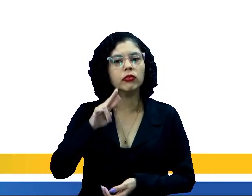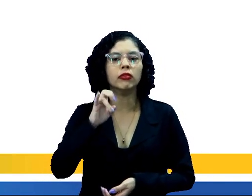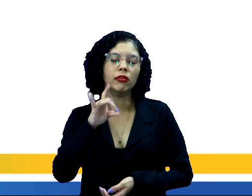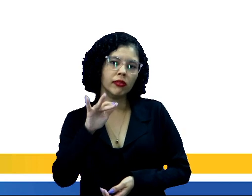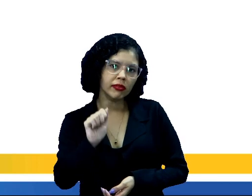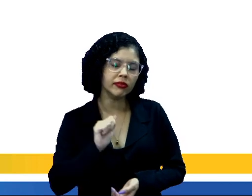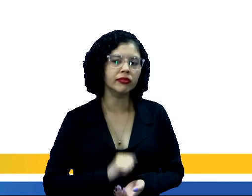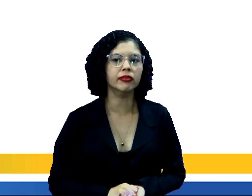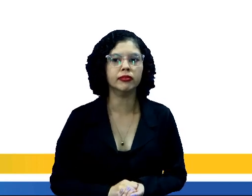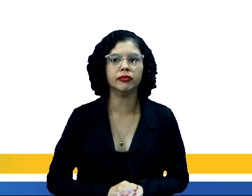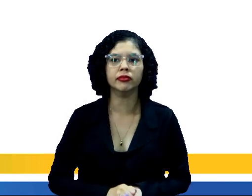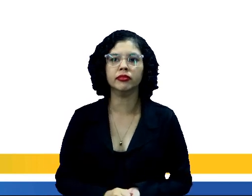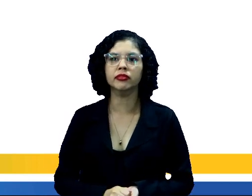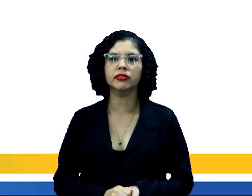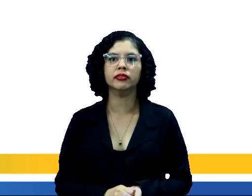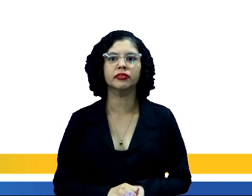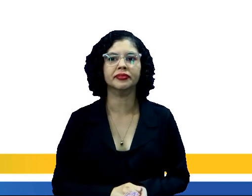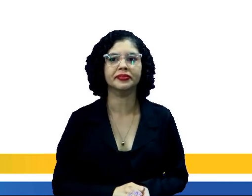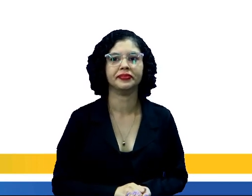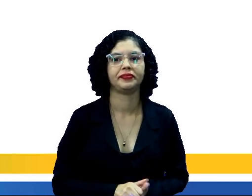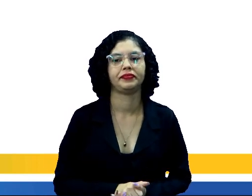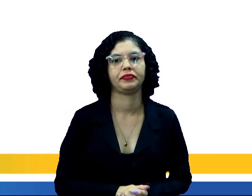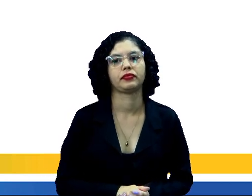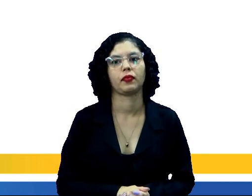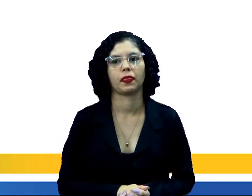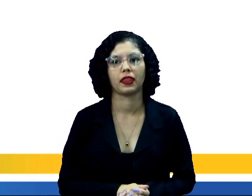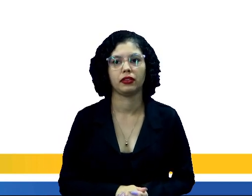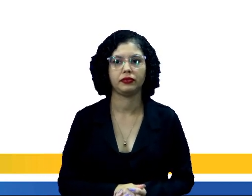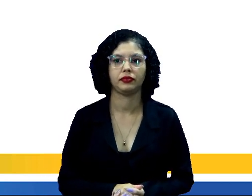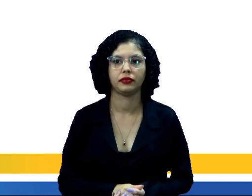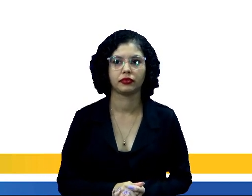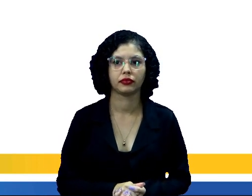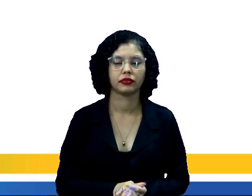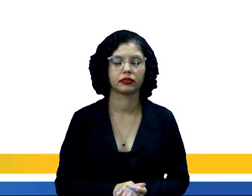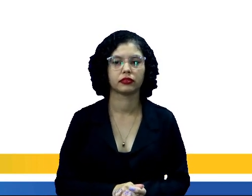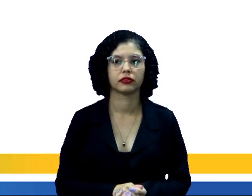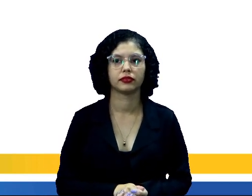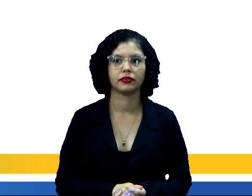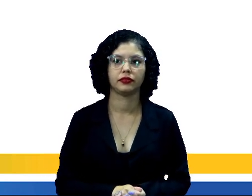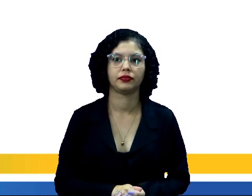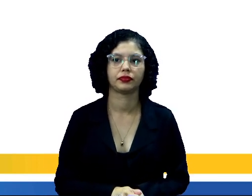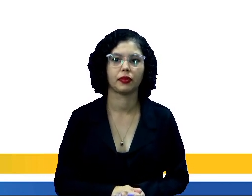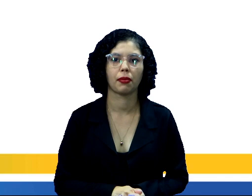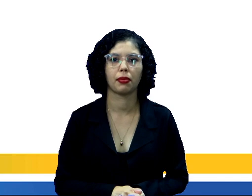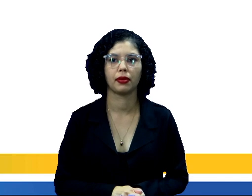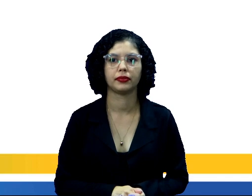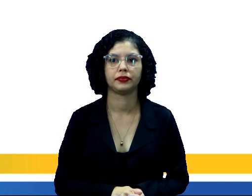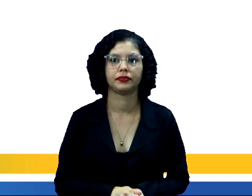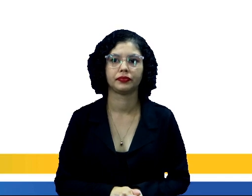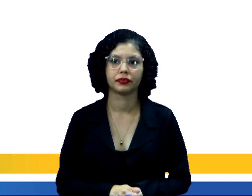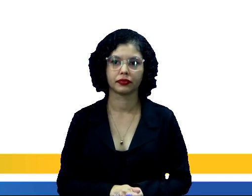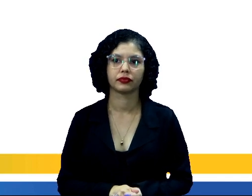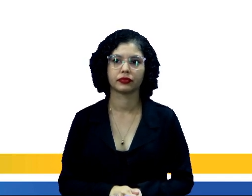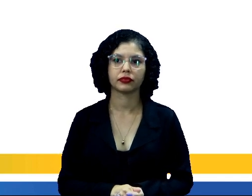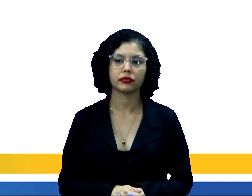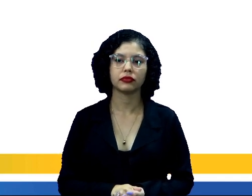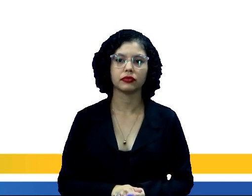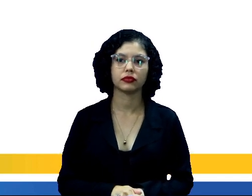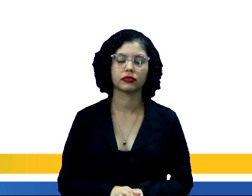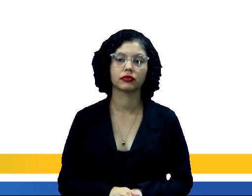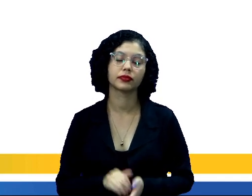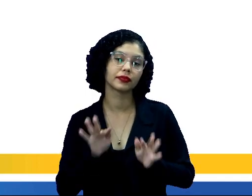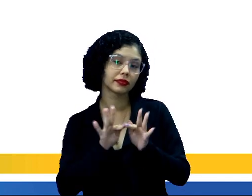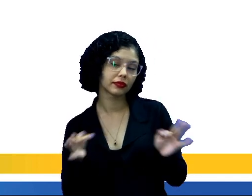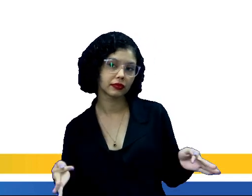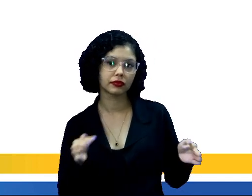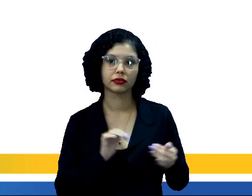ou onomatopeias. Oh no, the cat has been run over. Crash, wow. Nós temos